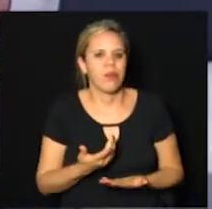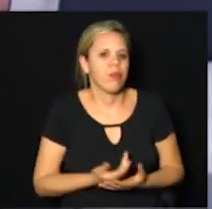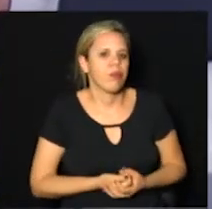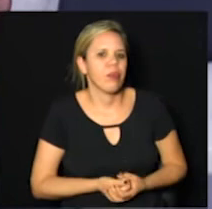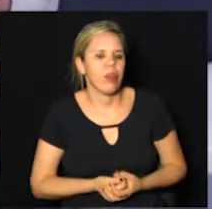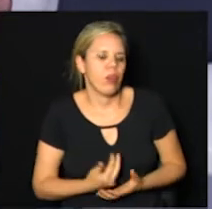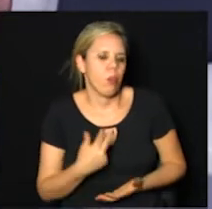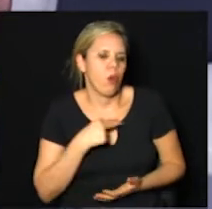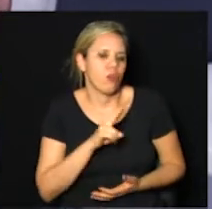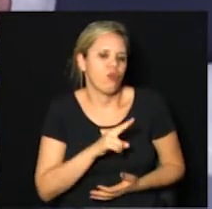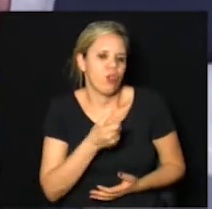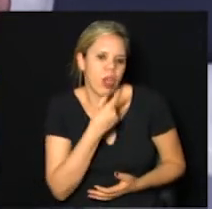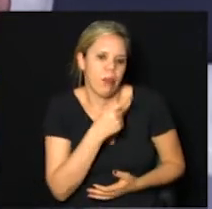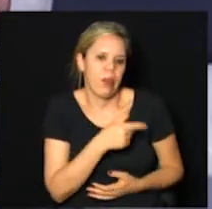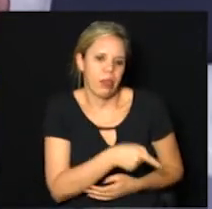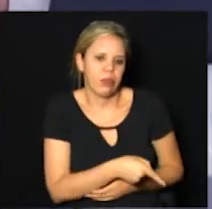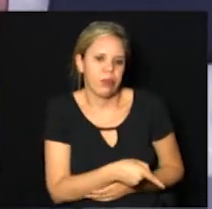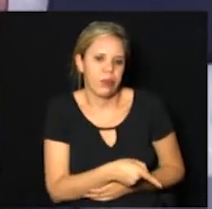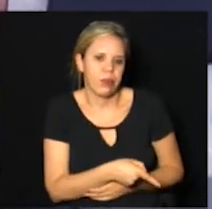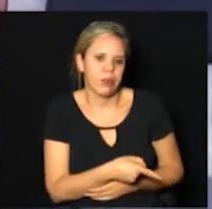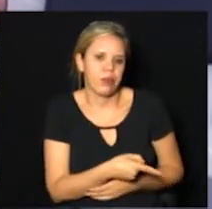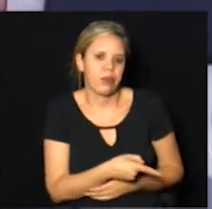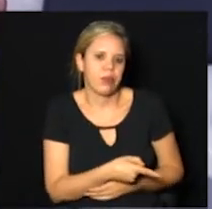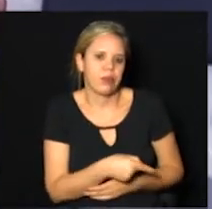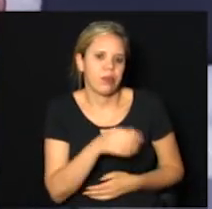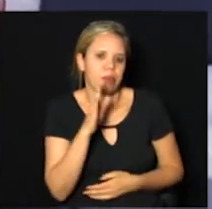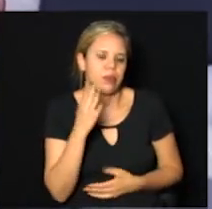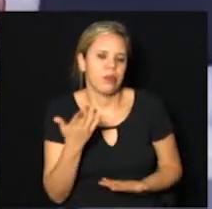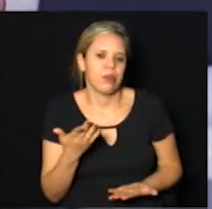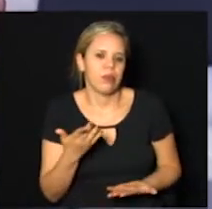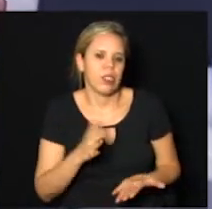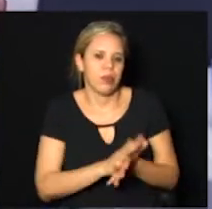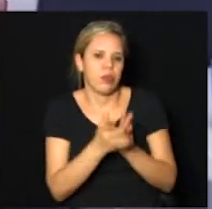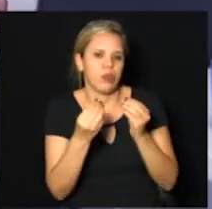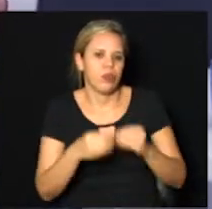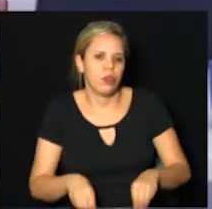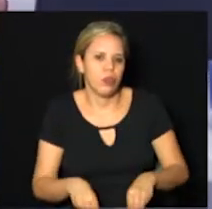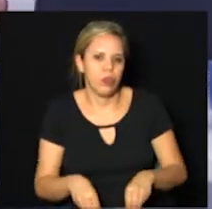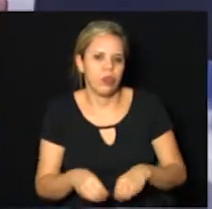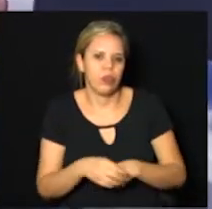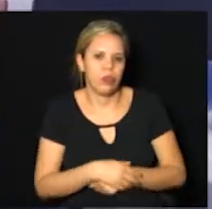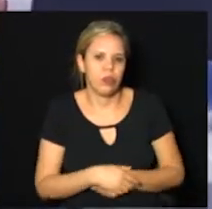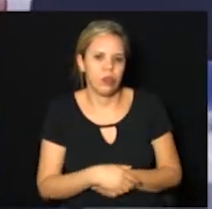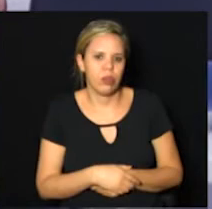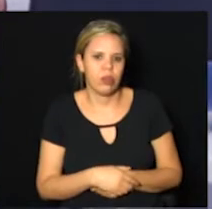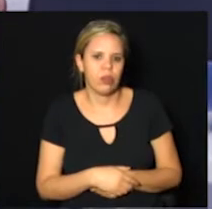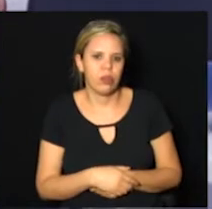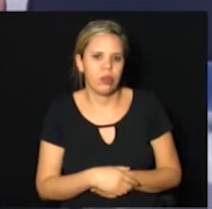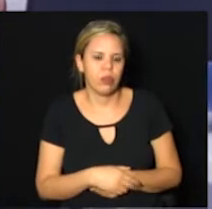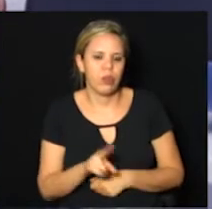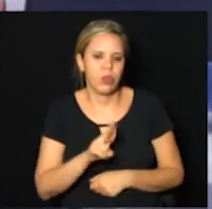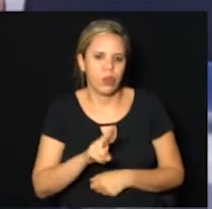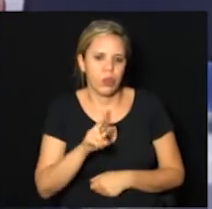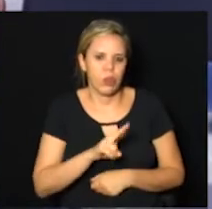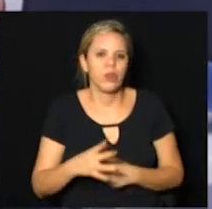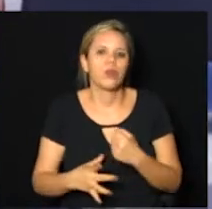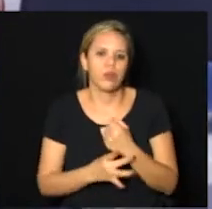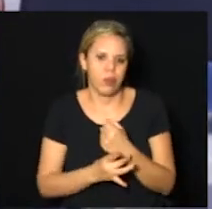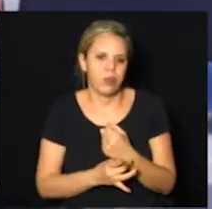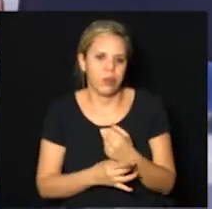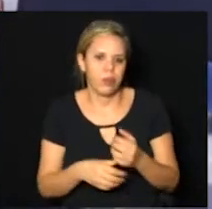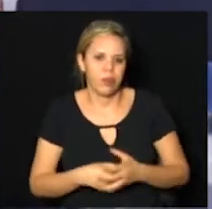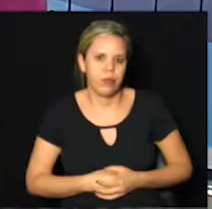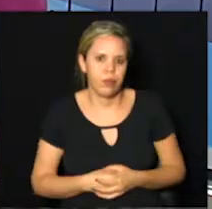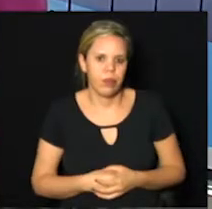aquele remédio, imagina, e pode causar muito mais malefício do que benefício. Então a gente tem que usar com segurança. Agora,